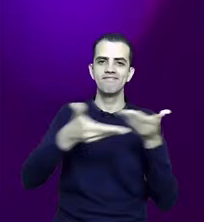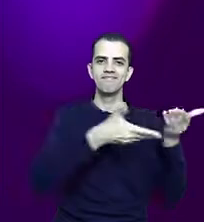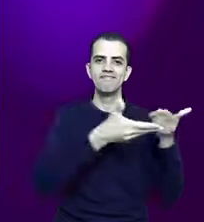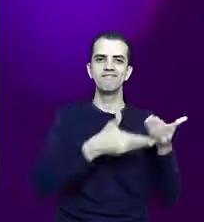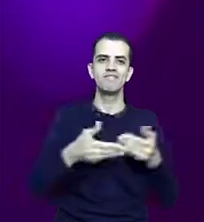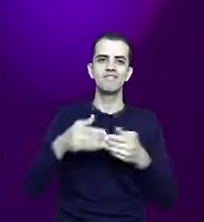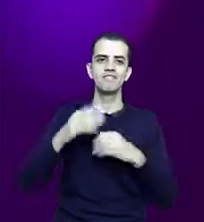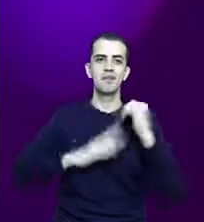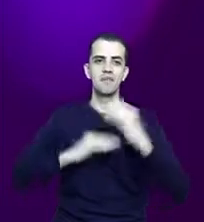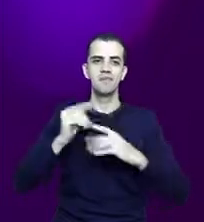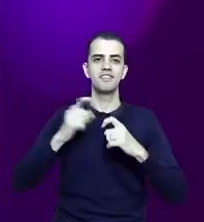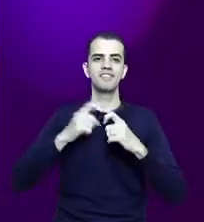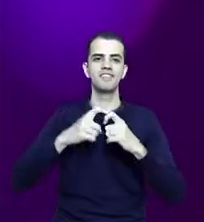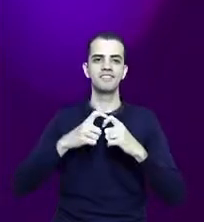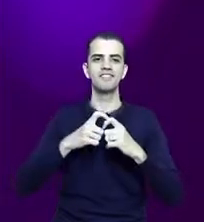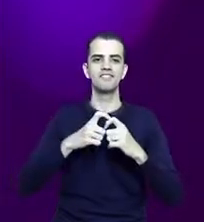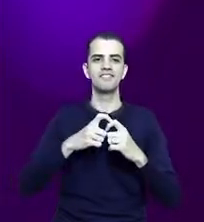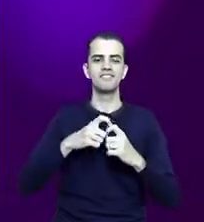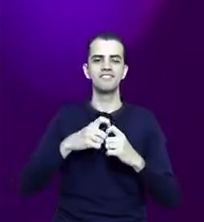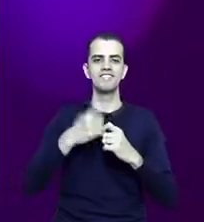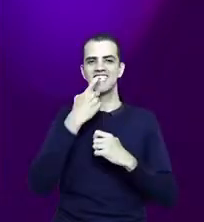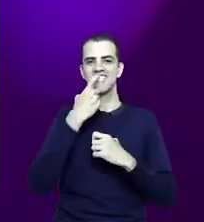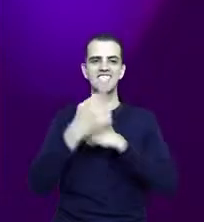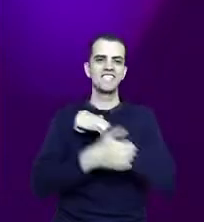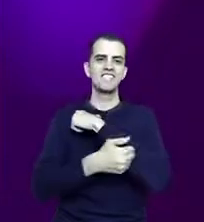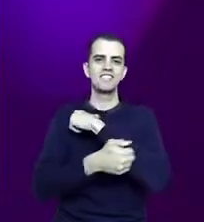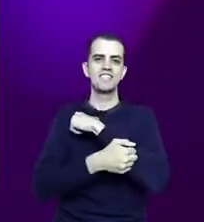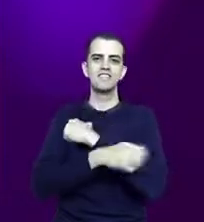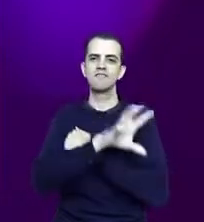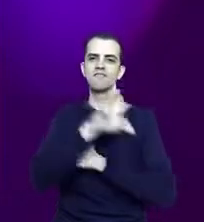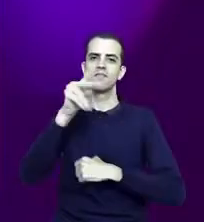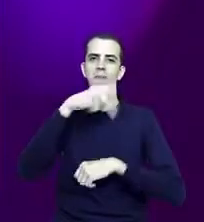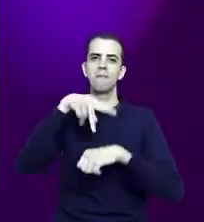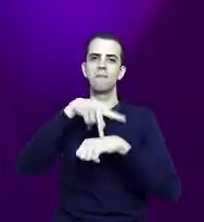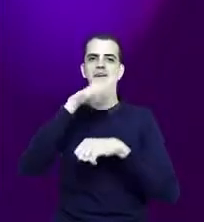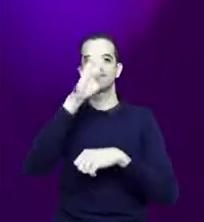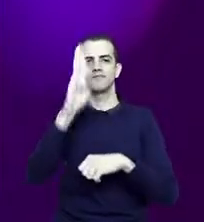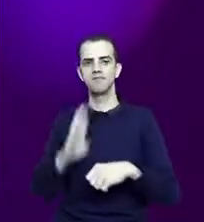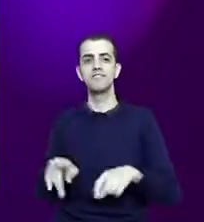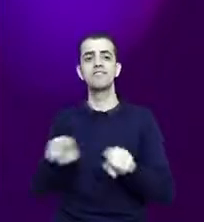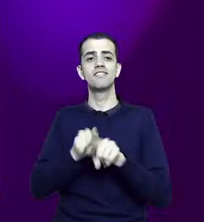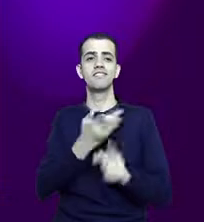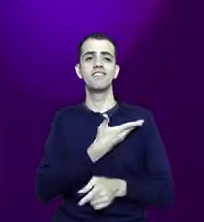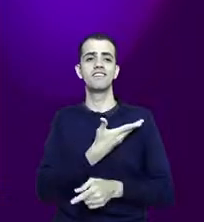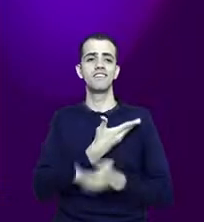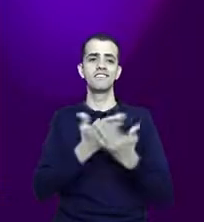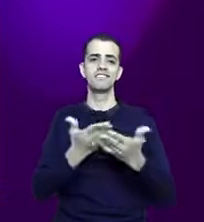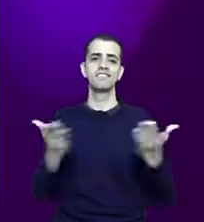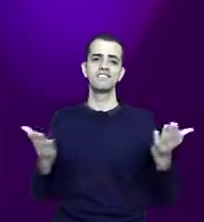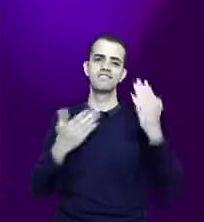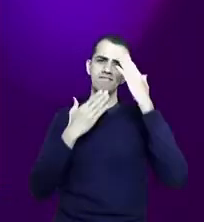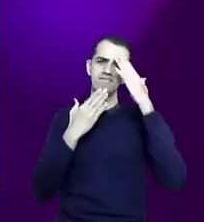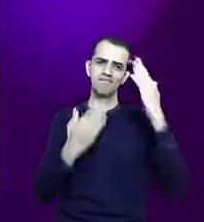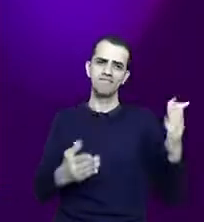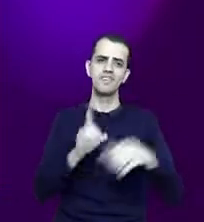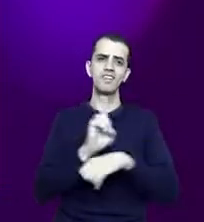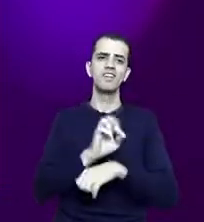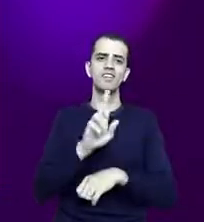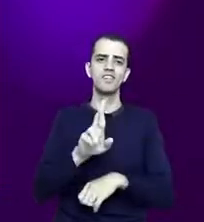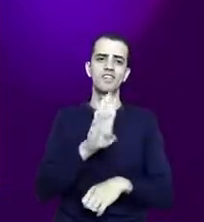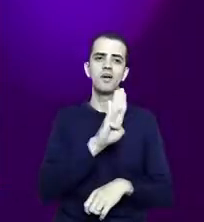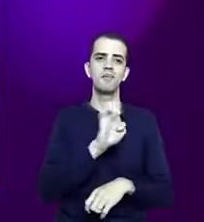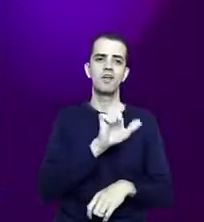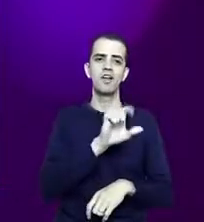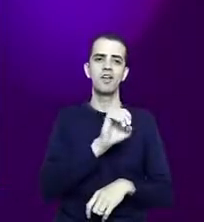cirurgiões da mão, renomados do país todo e amigos pessoais. Muito obrigado, doutor João Belotti,